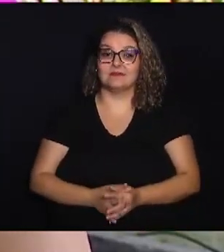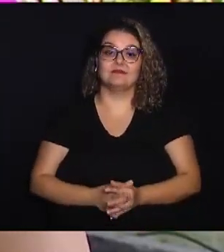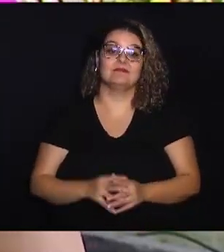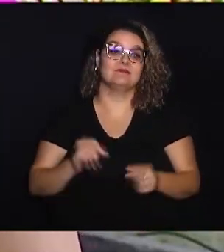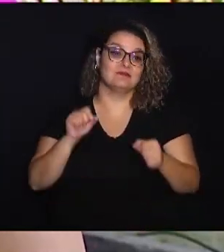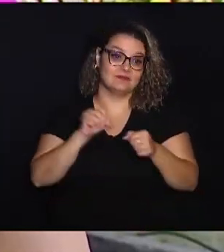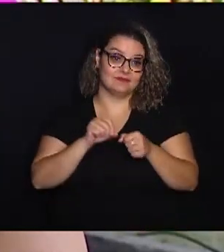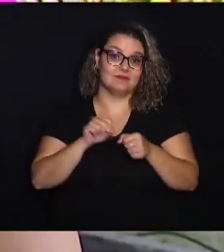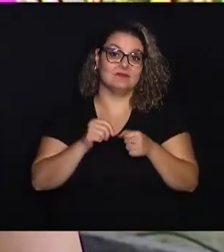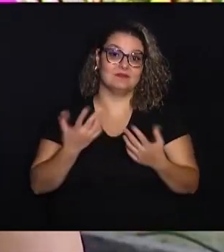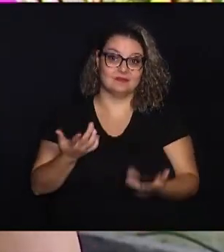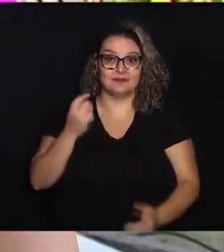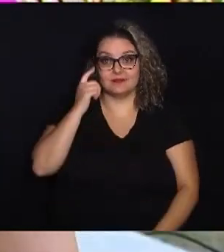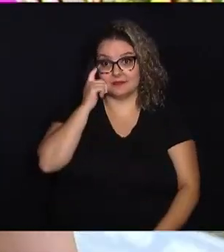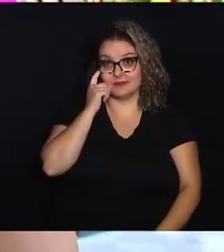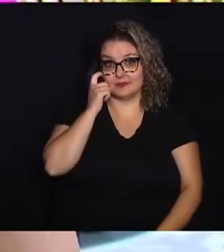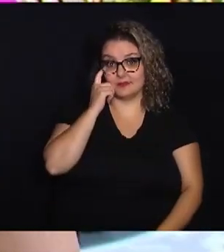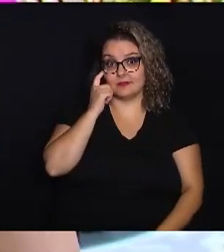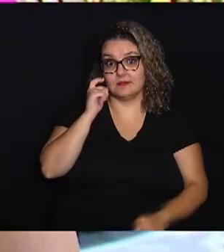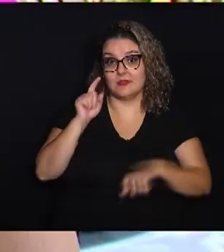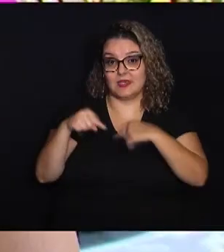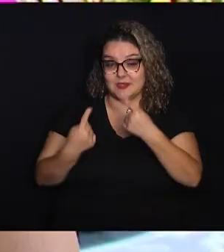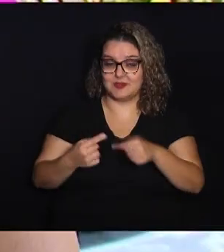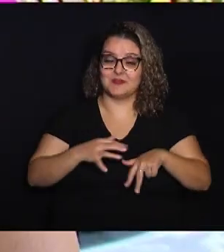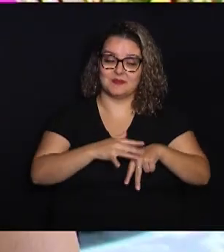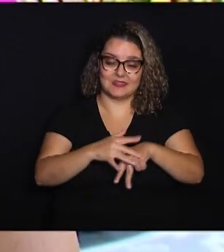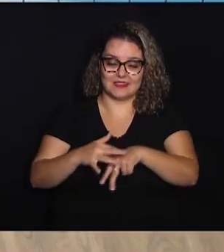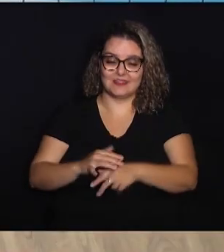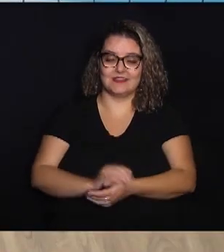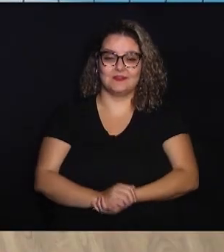feitas para as outras pacientes.